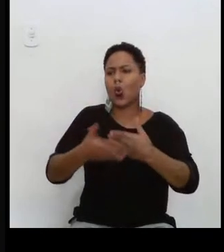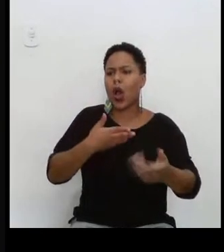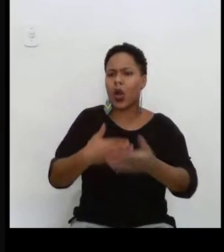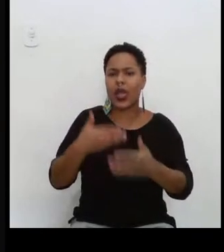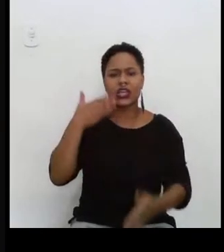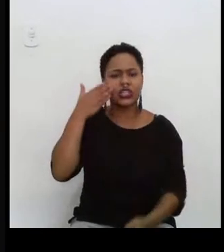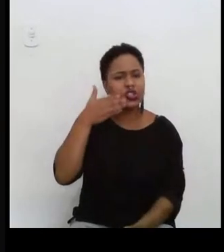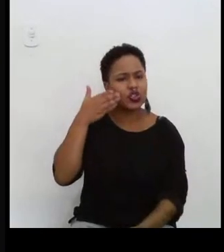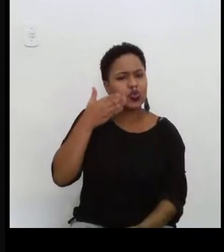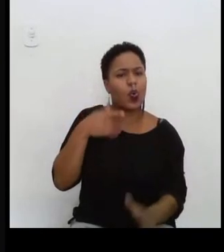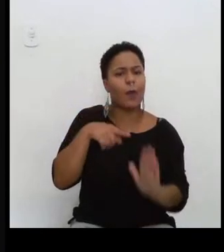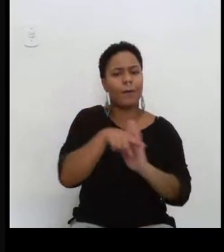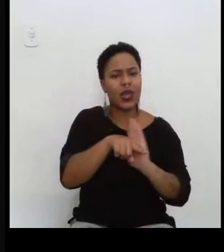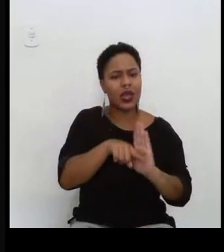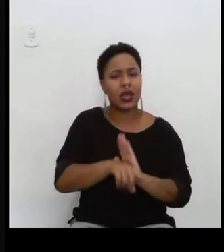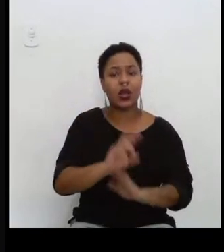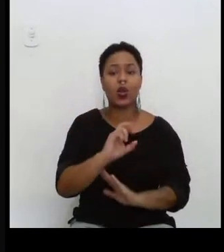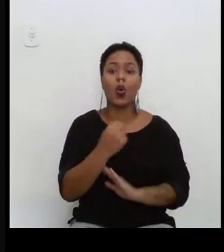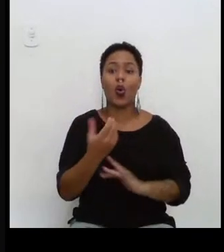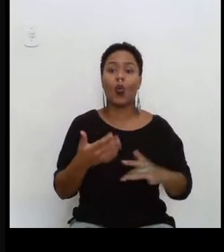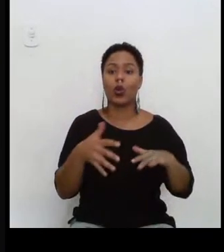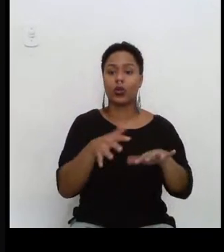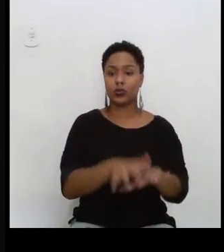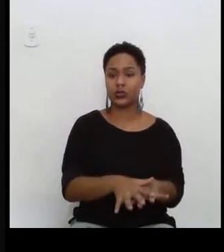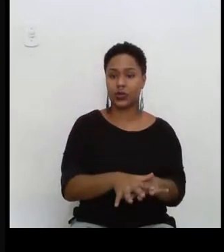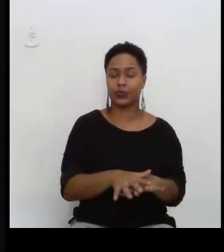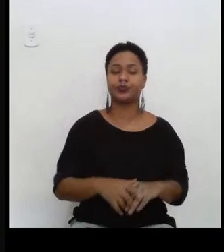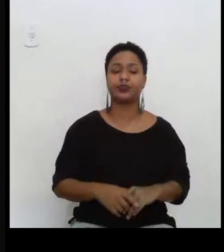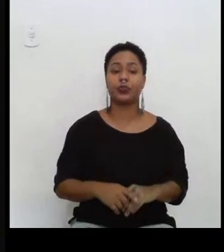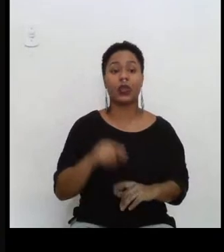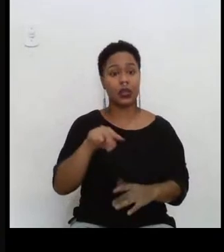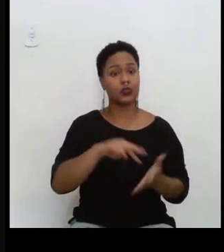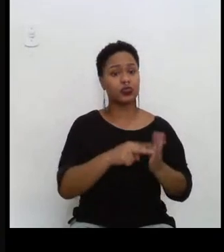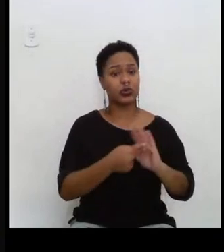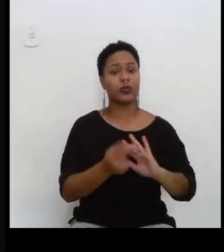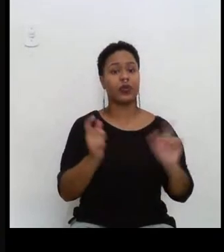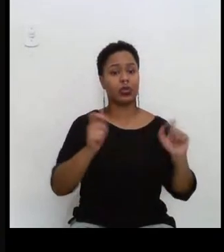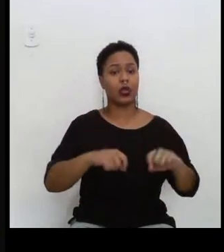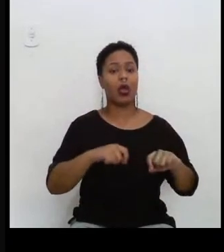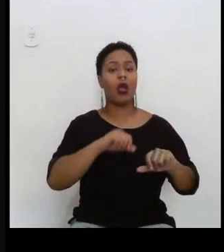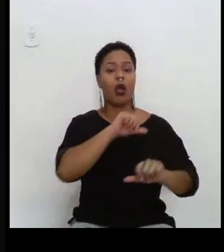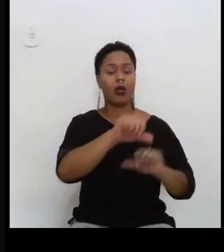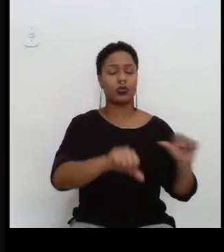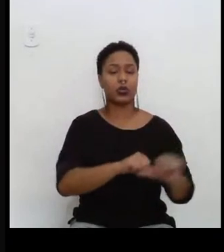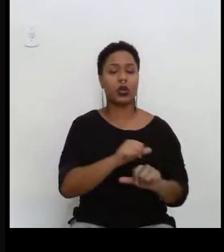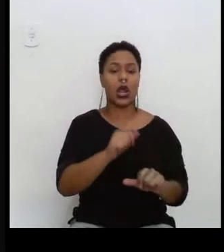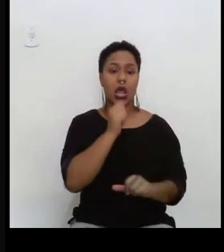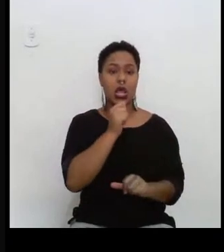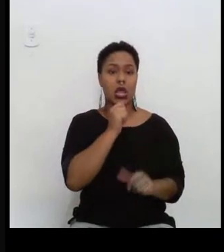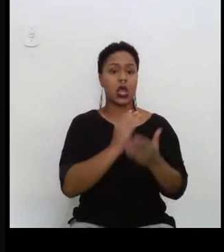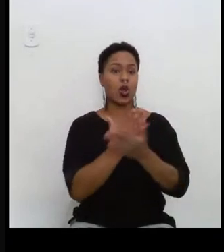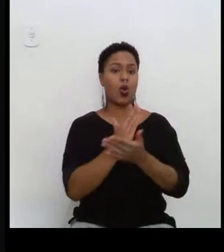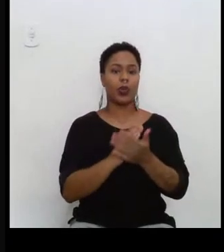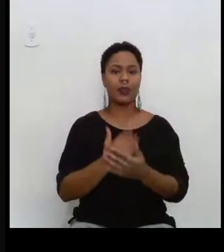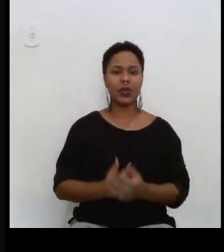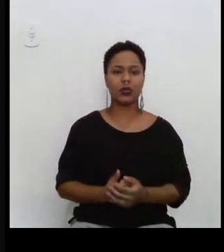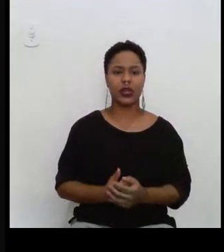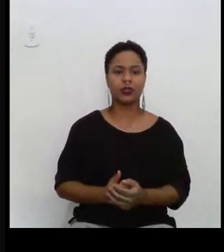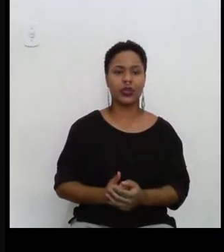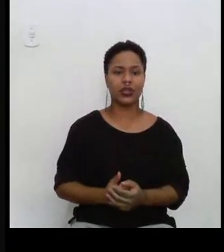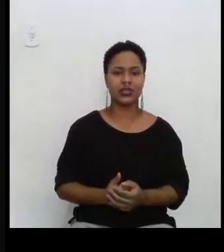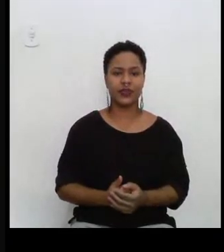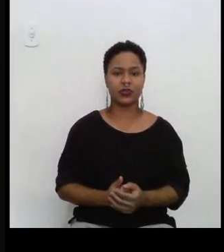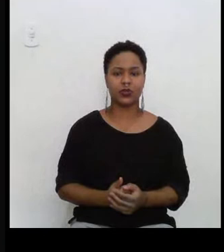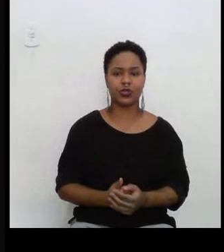influenciam eu só que se permitem alterar se molhar período a outra perguntar sobre